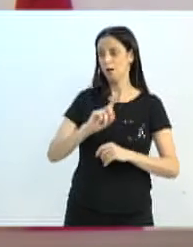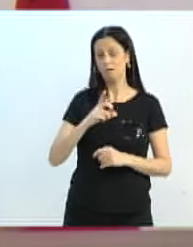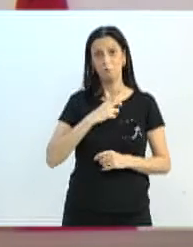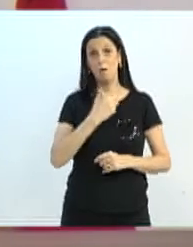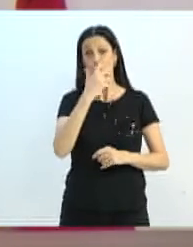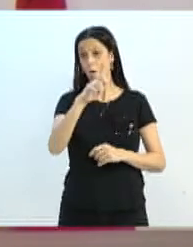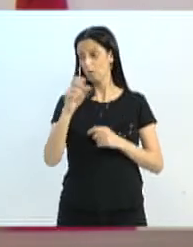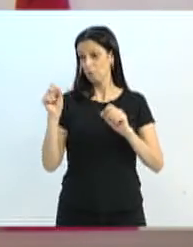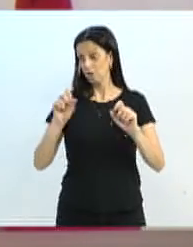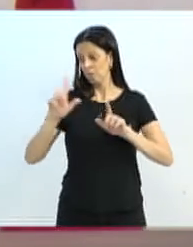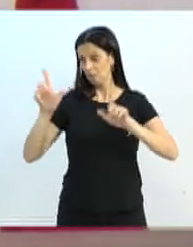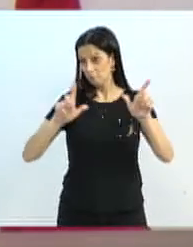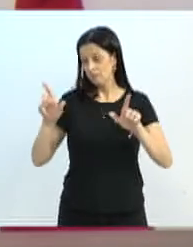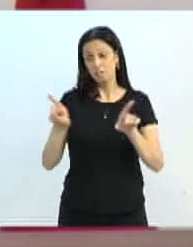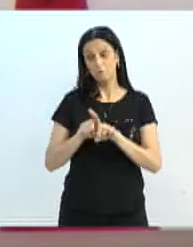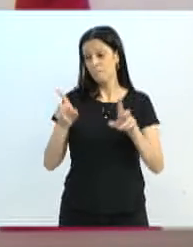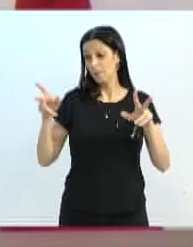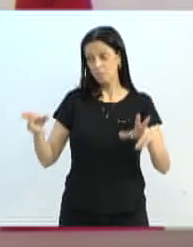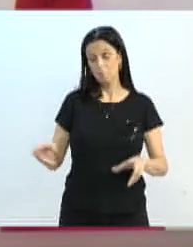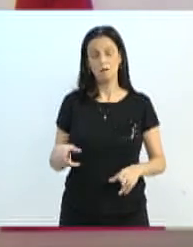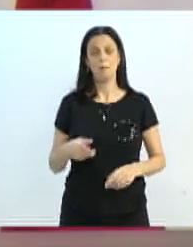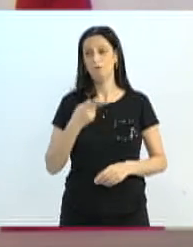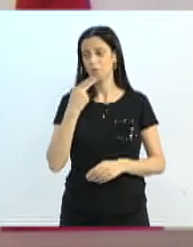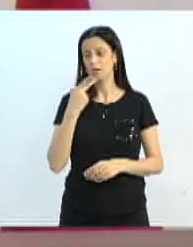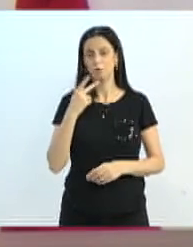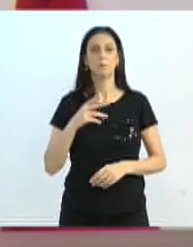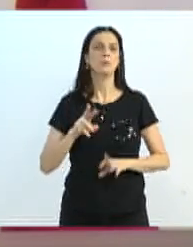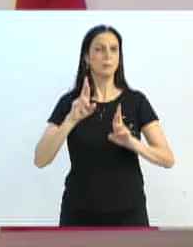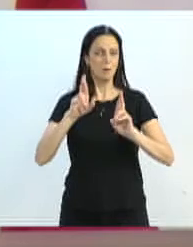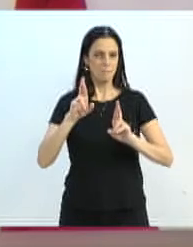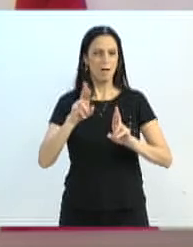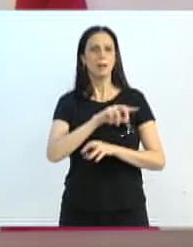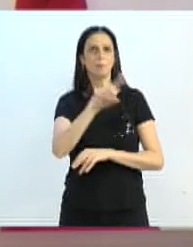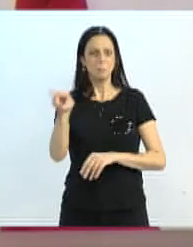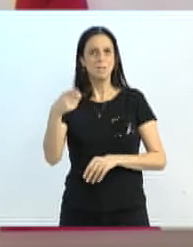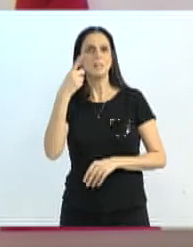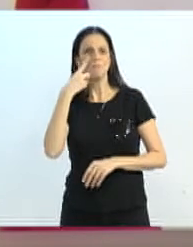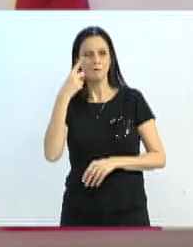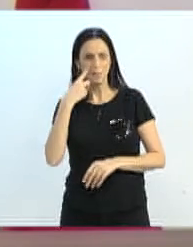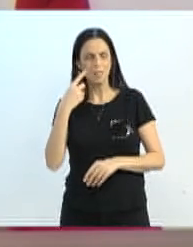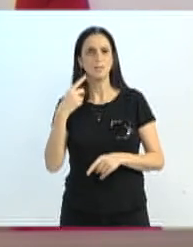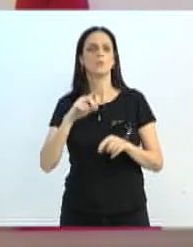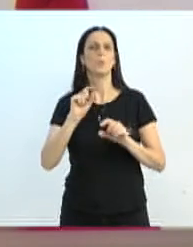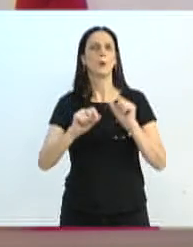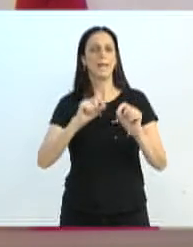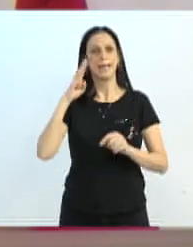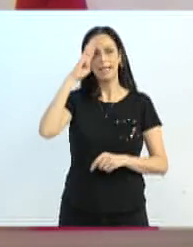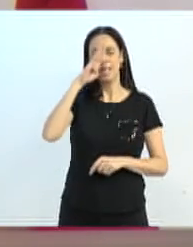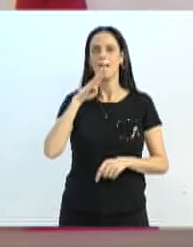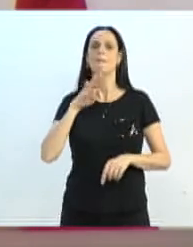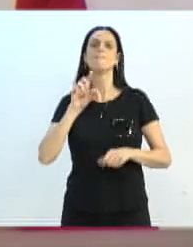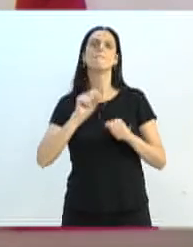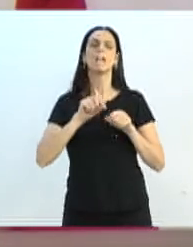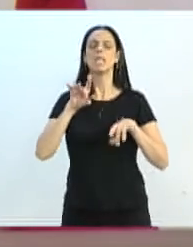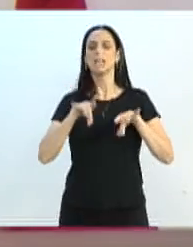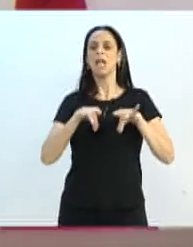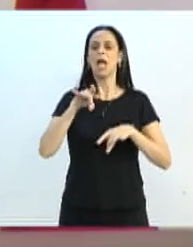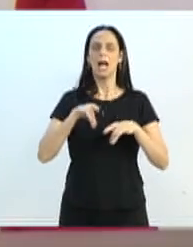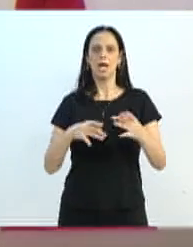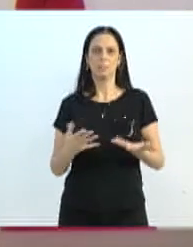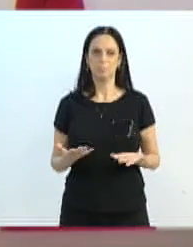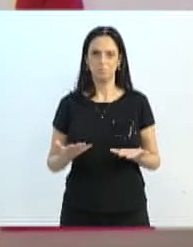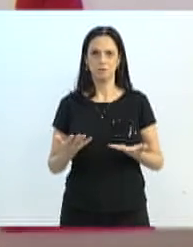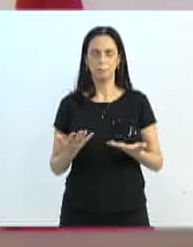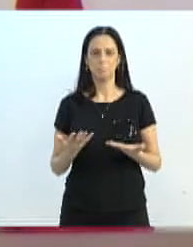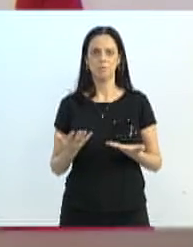notícias. Infelizmente, eu espero que após todo esse teatro, toda essa palhaçada, quem sabe agora, com o medinho que ficou, né,